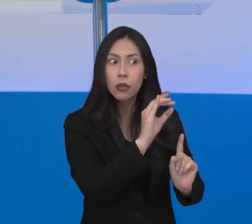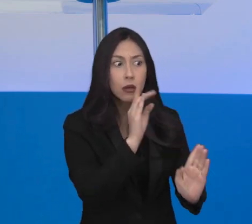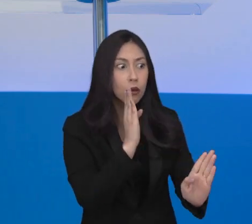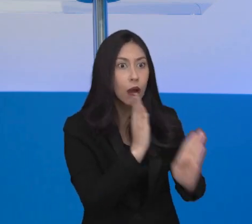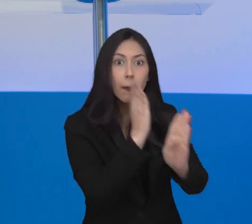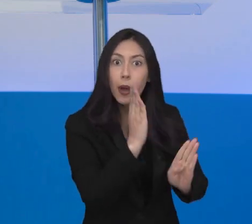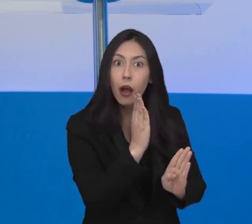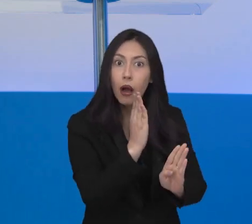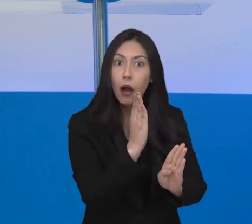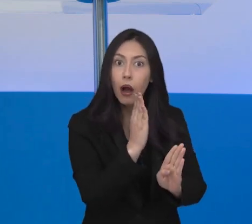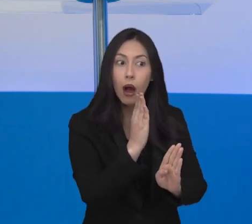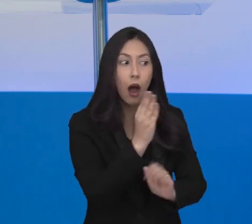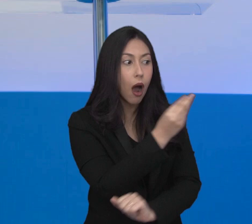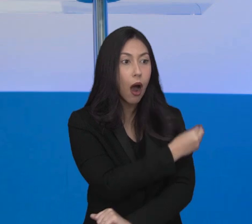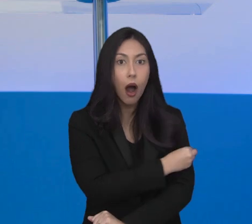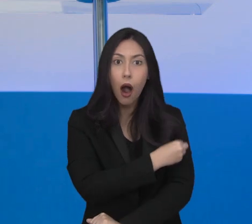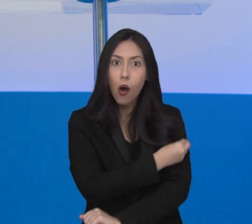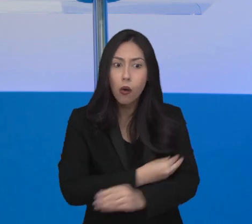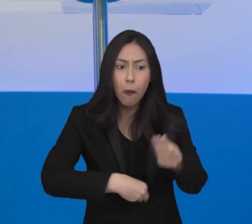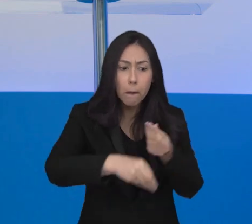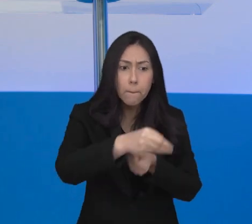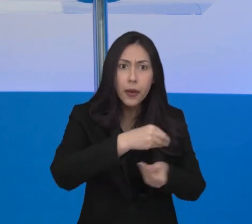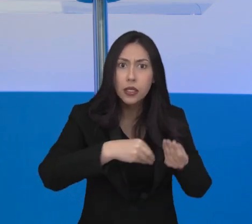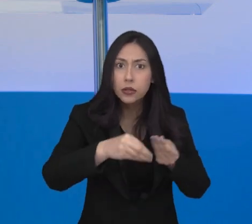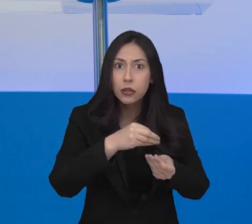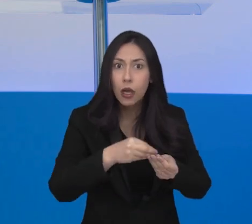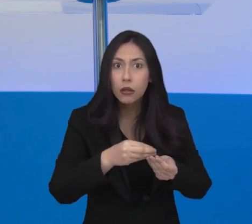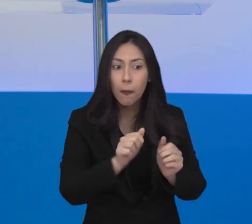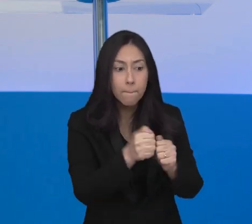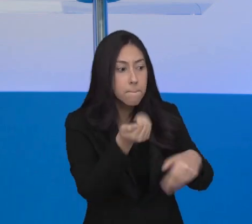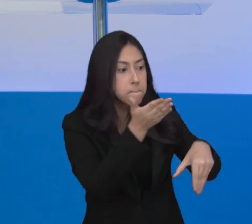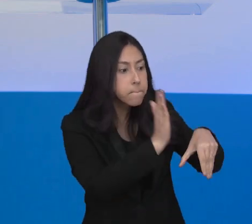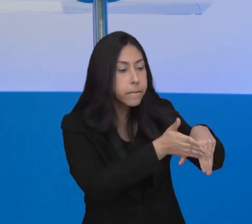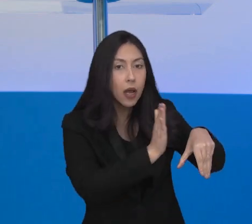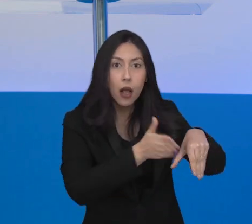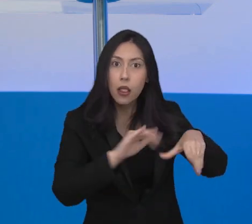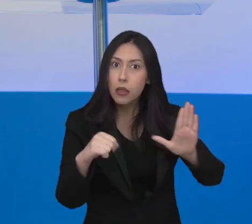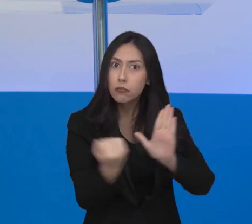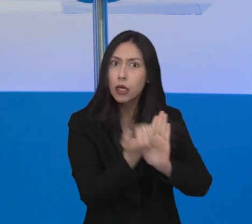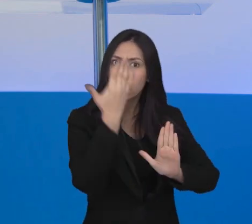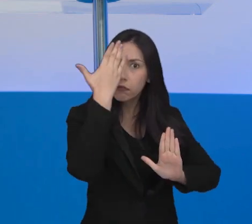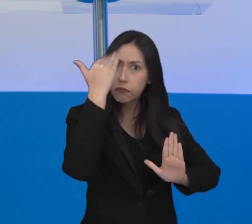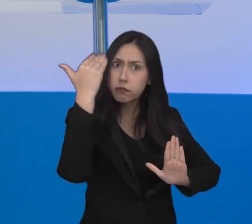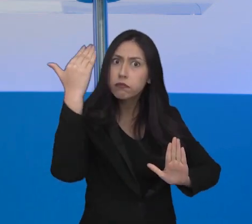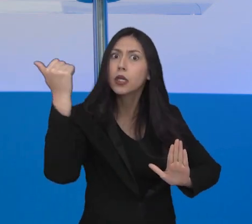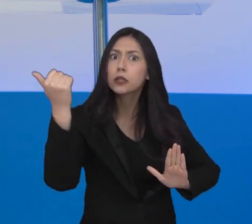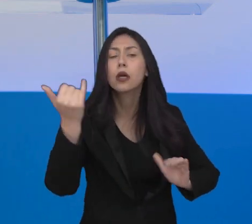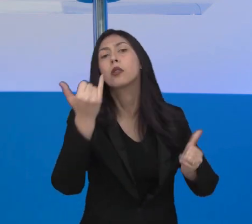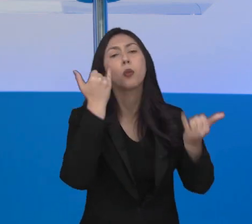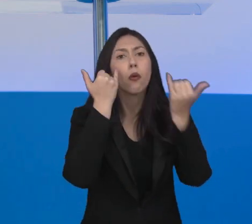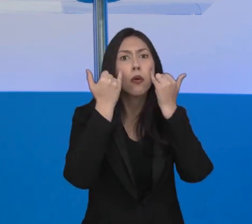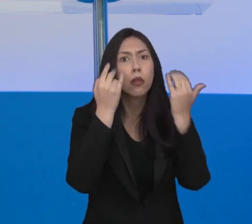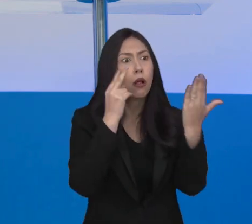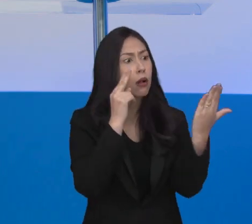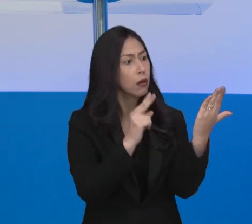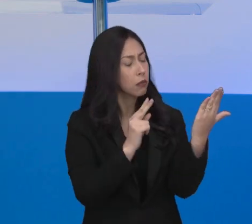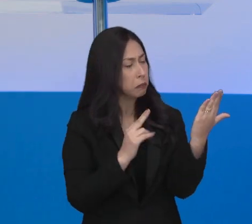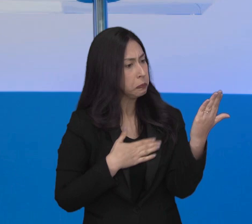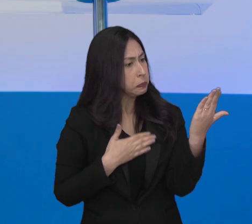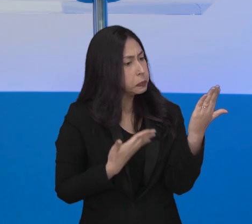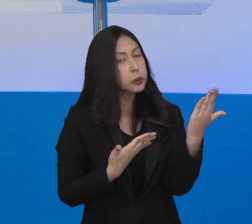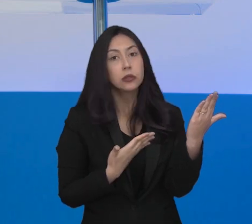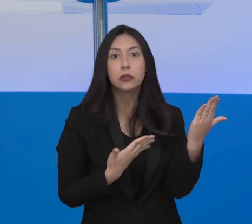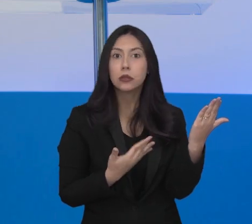consumidor, encontrou alto teor de álcool em marcas de pão de forma. Os dados foram recebidos com